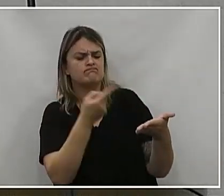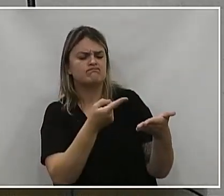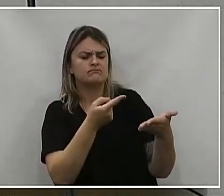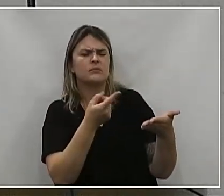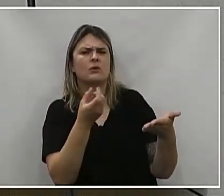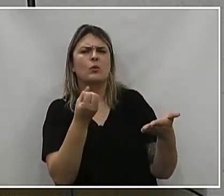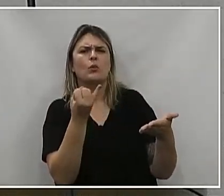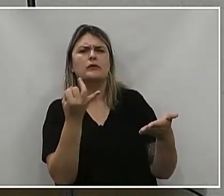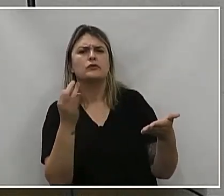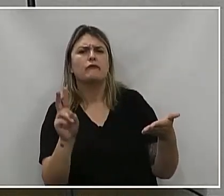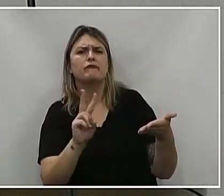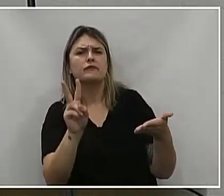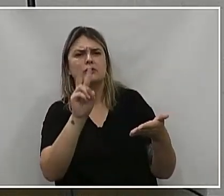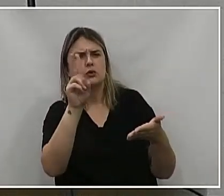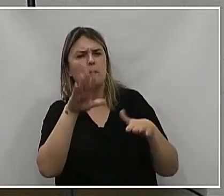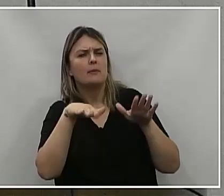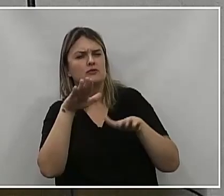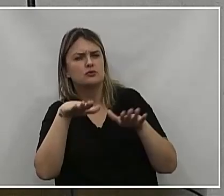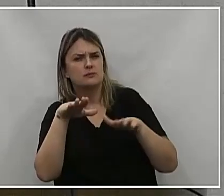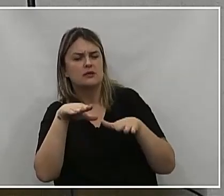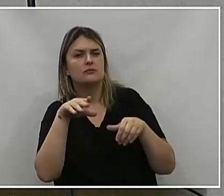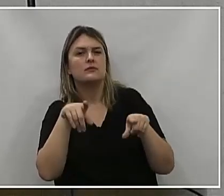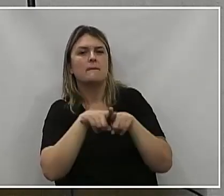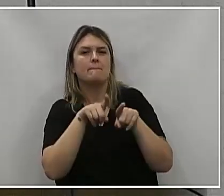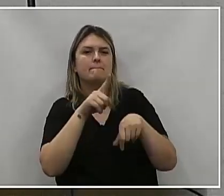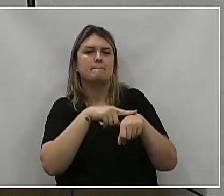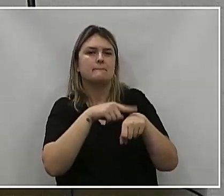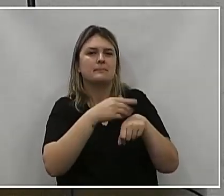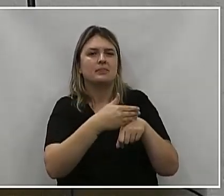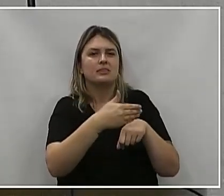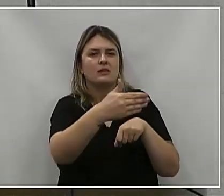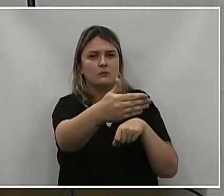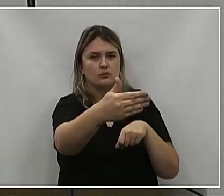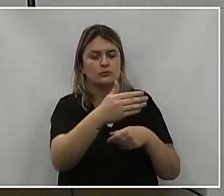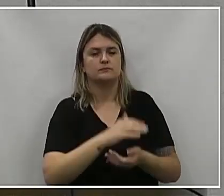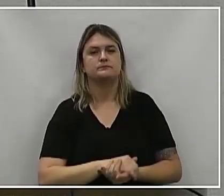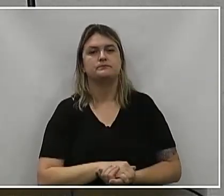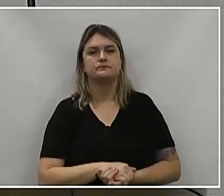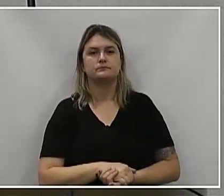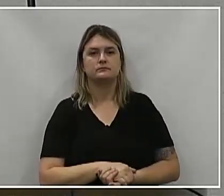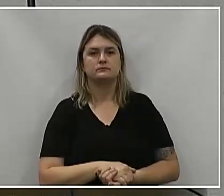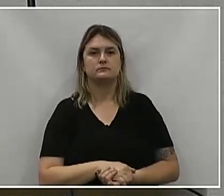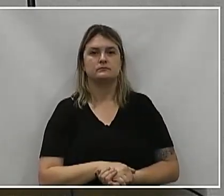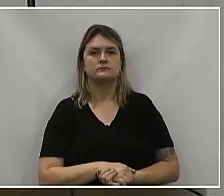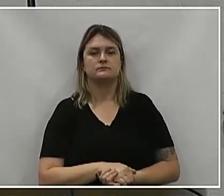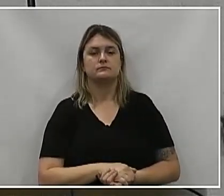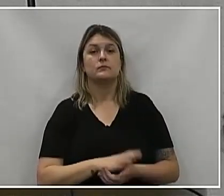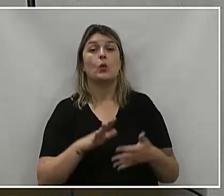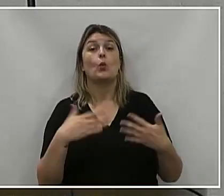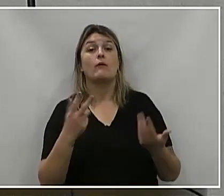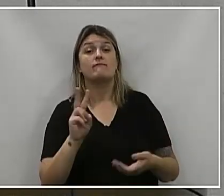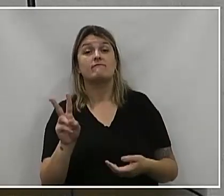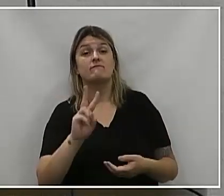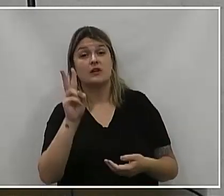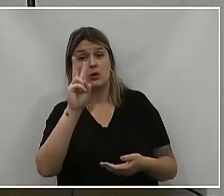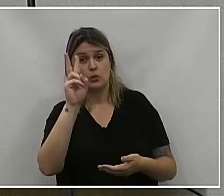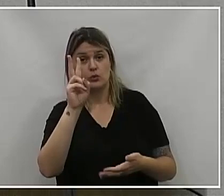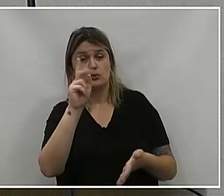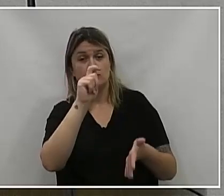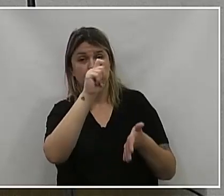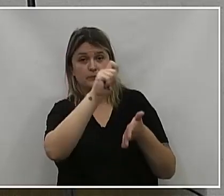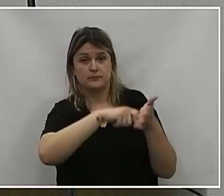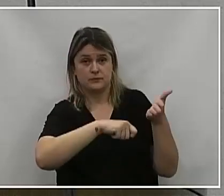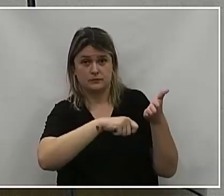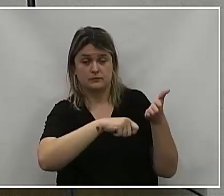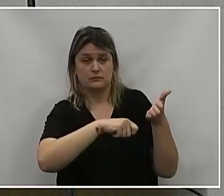mérito dos valores que foram estimados e o prazo de vigência desse contrato. Então, o valor do contrato